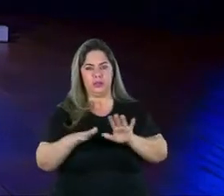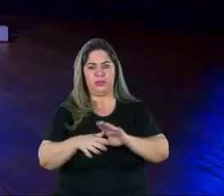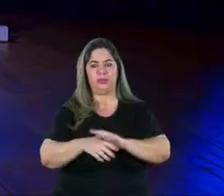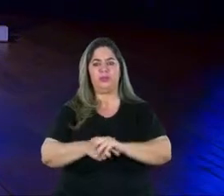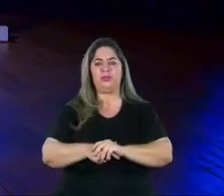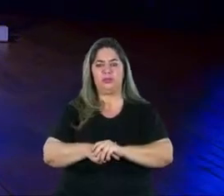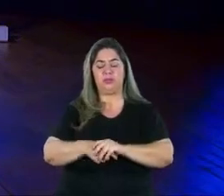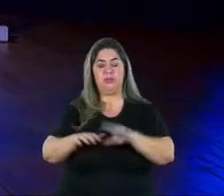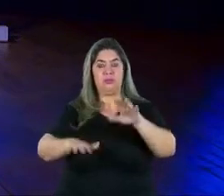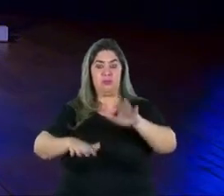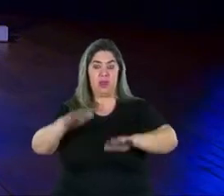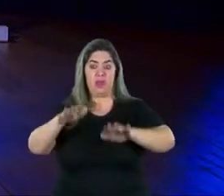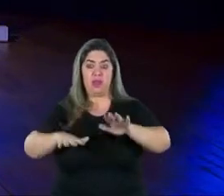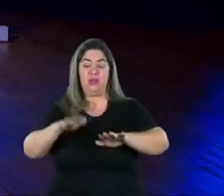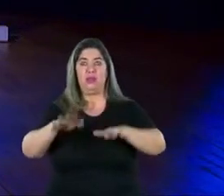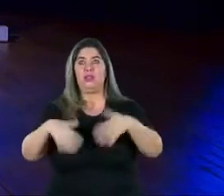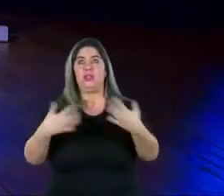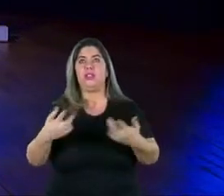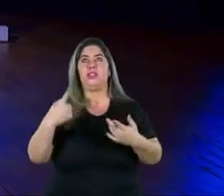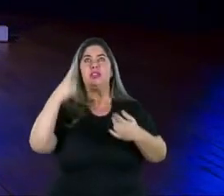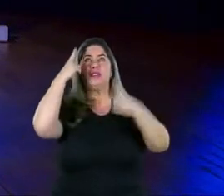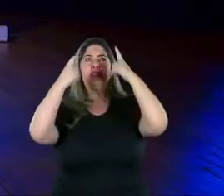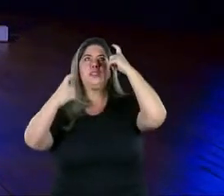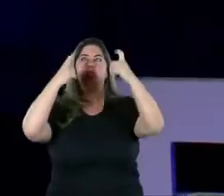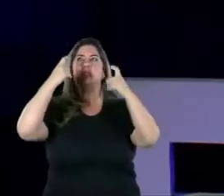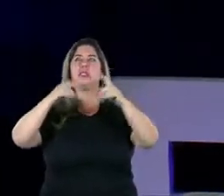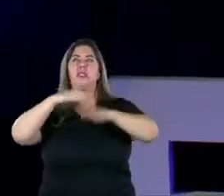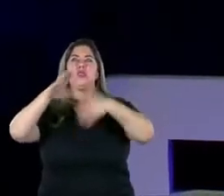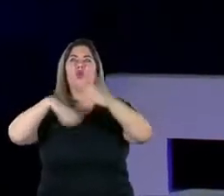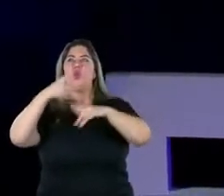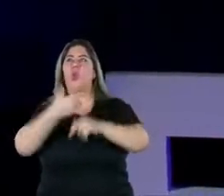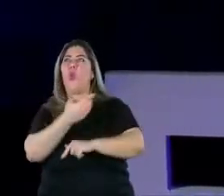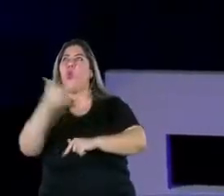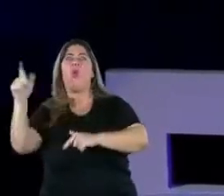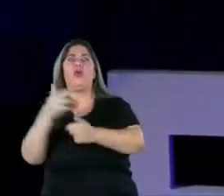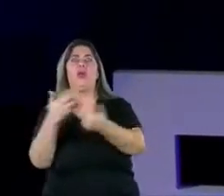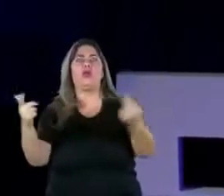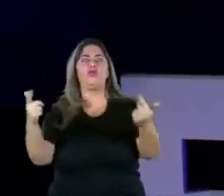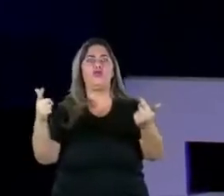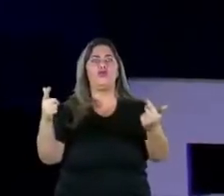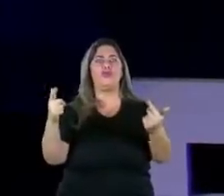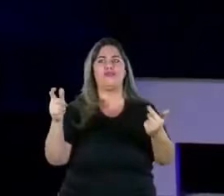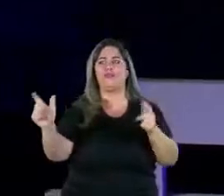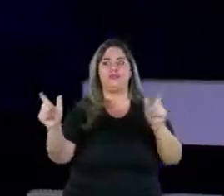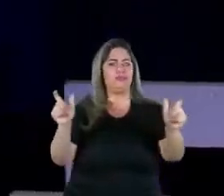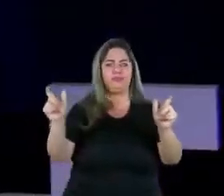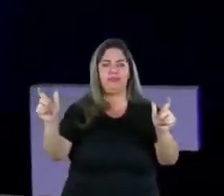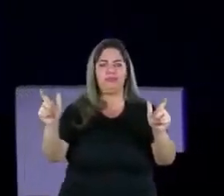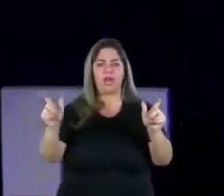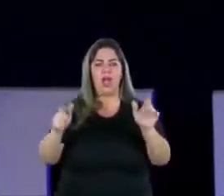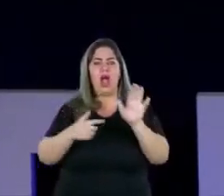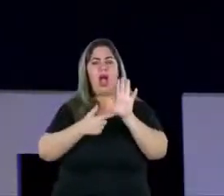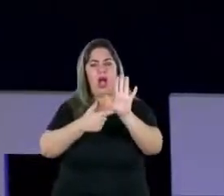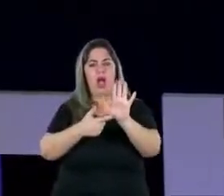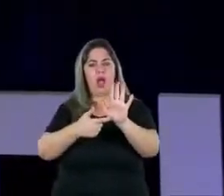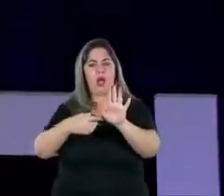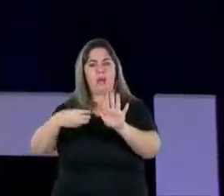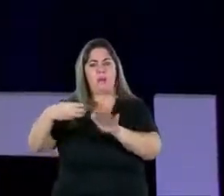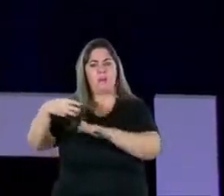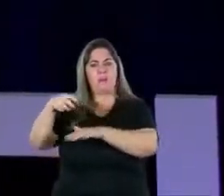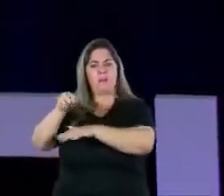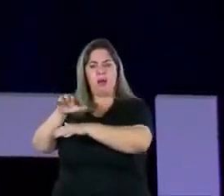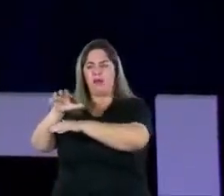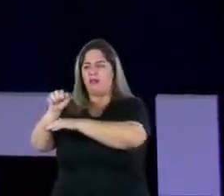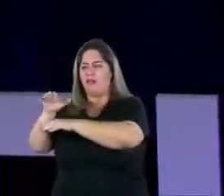que estamos falando. Às vezes, as ideias desencadeadas não constroem as relações. Agora sim, está parecendo mais um macaco-aranha,